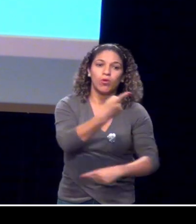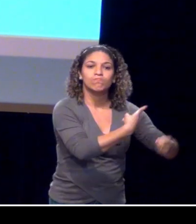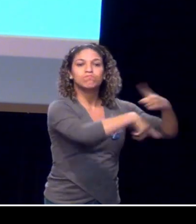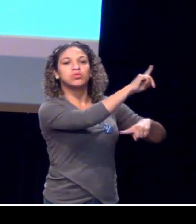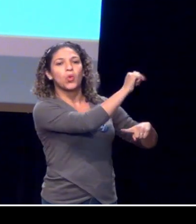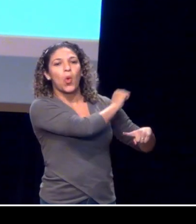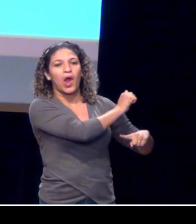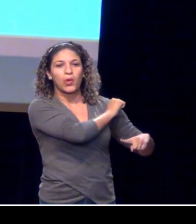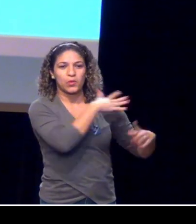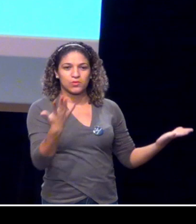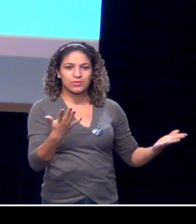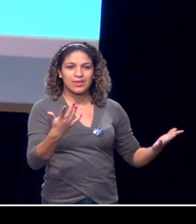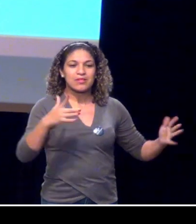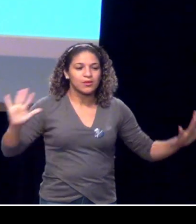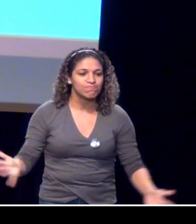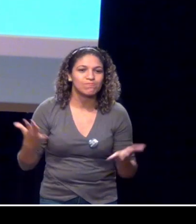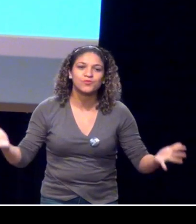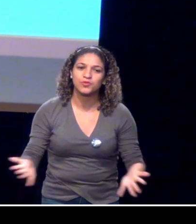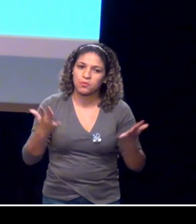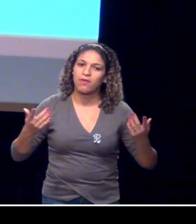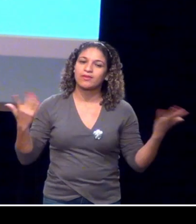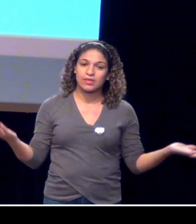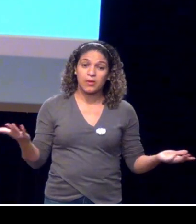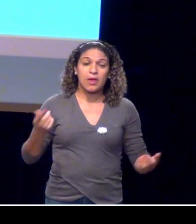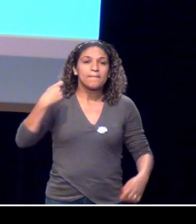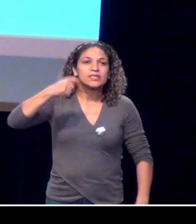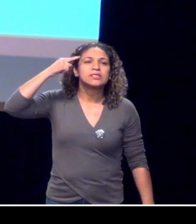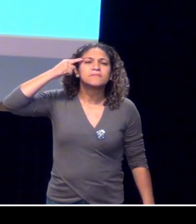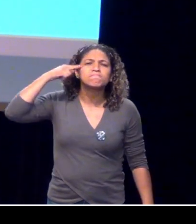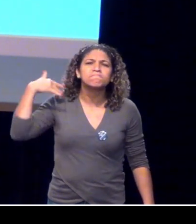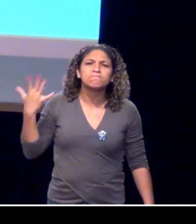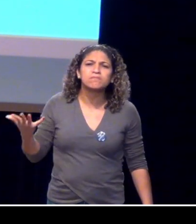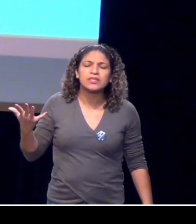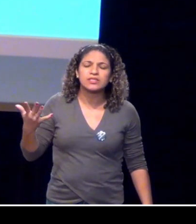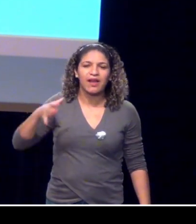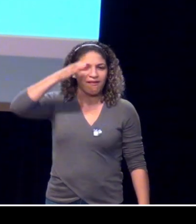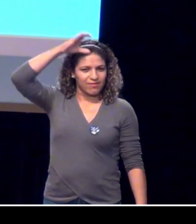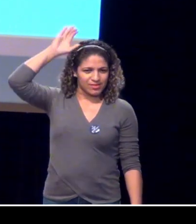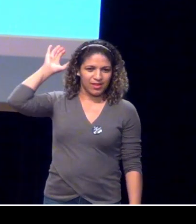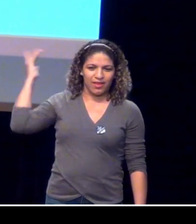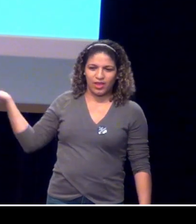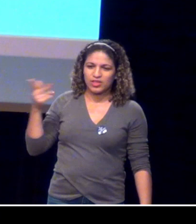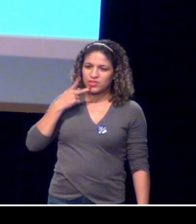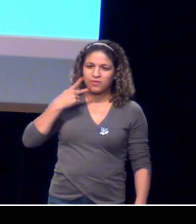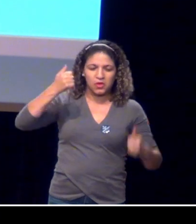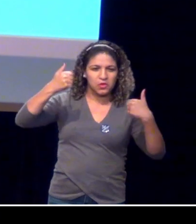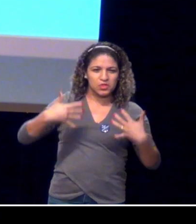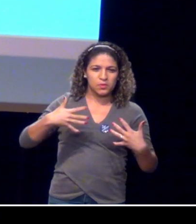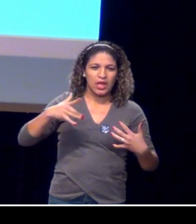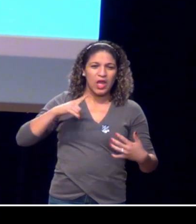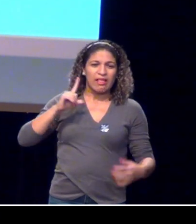levar este sujeito à aprendizagem. E aí pensar, né, a Celeste falou, existe